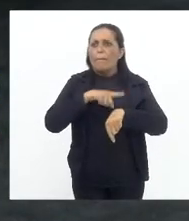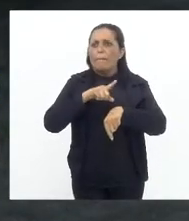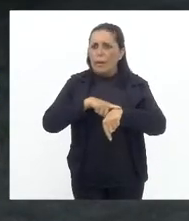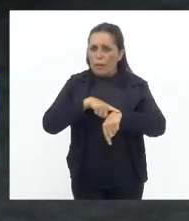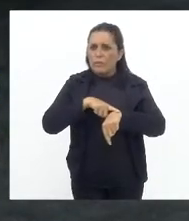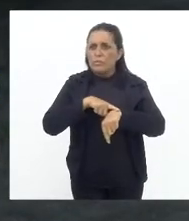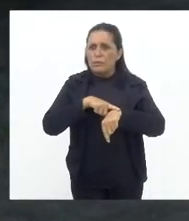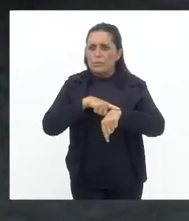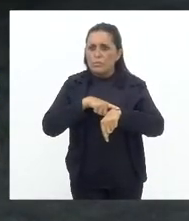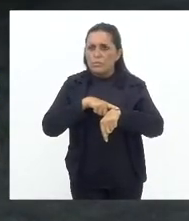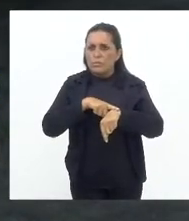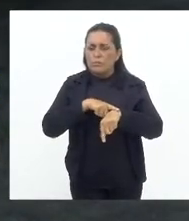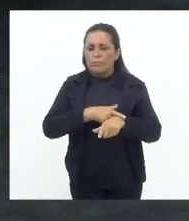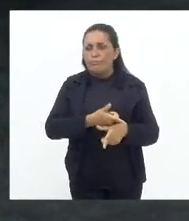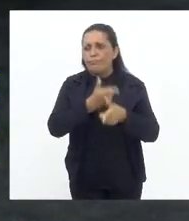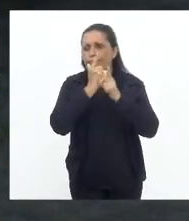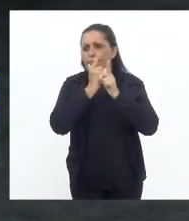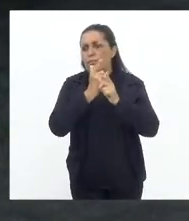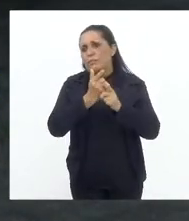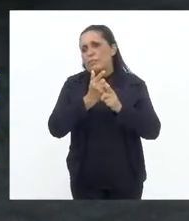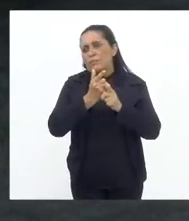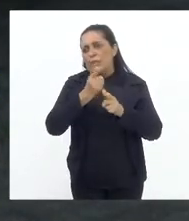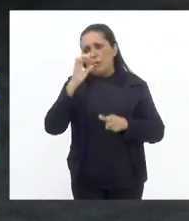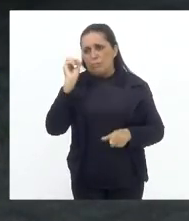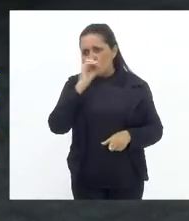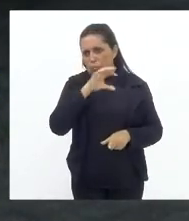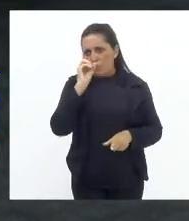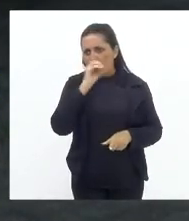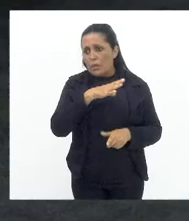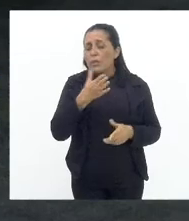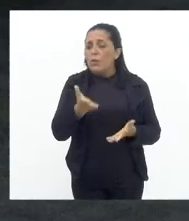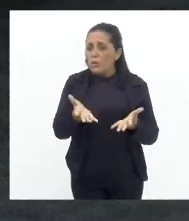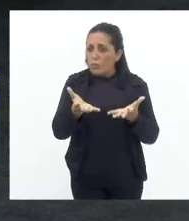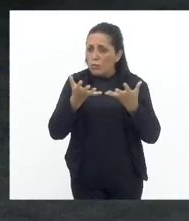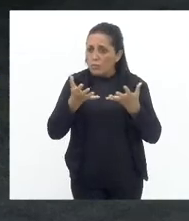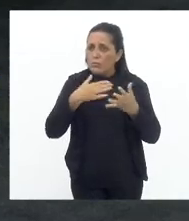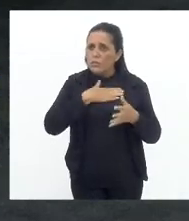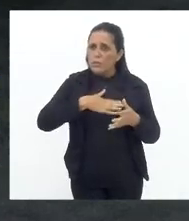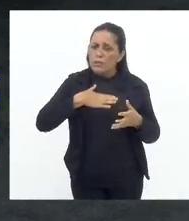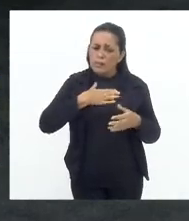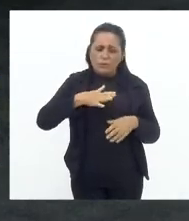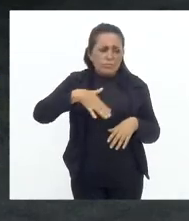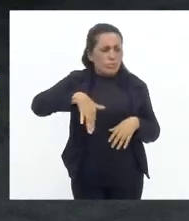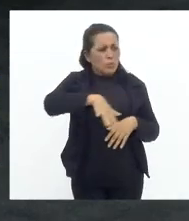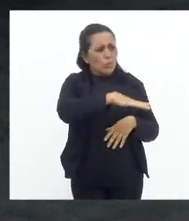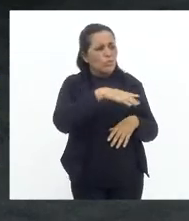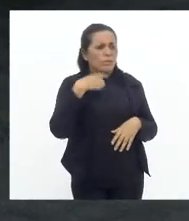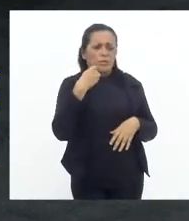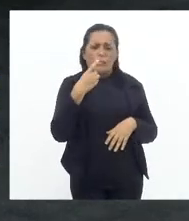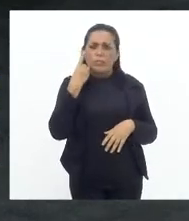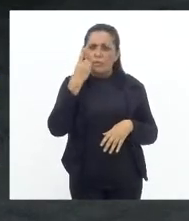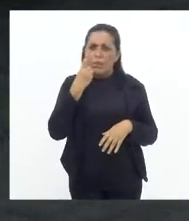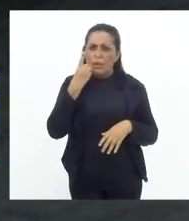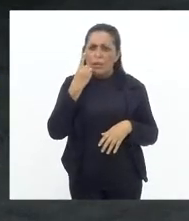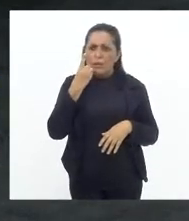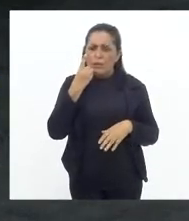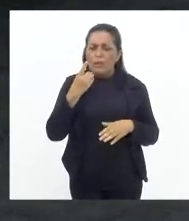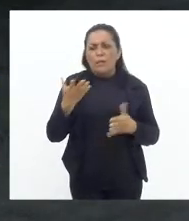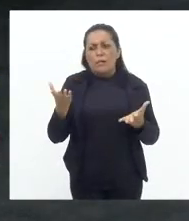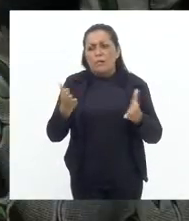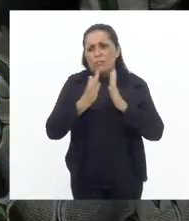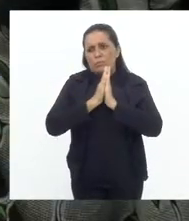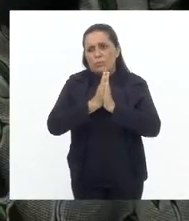em que ela foi executada brutalmente eu não gostaria de pedir o deputado EA todos os deputados que não